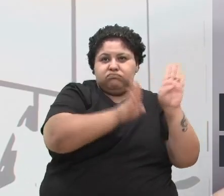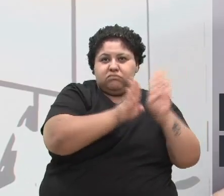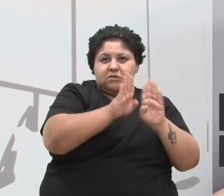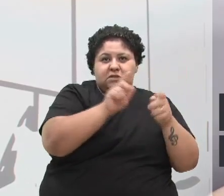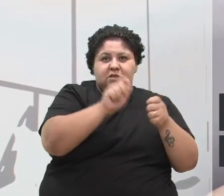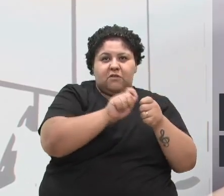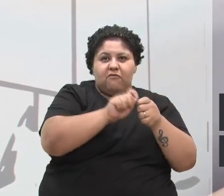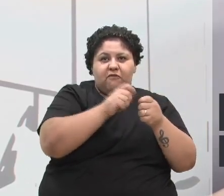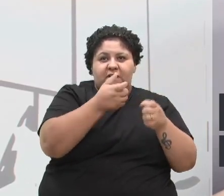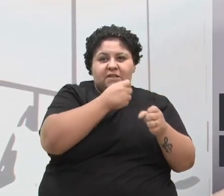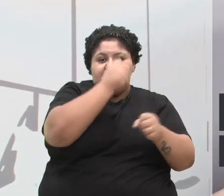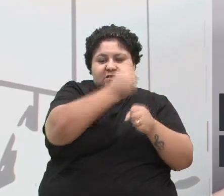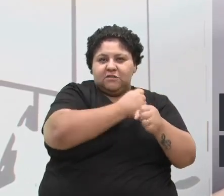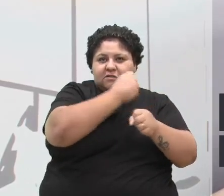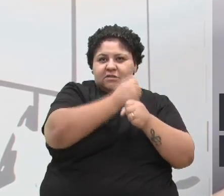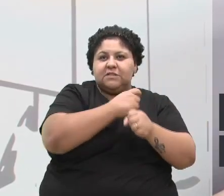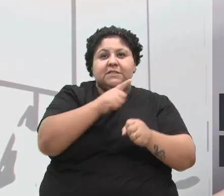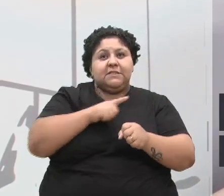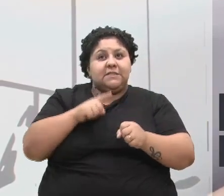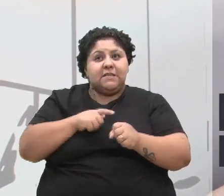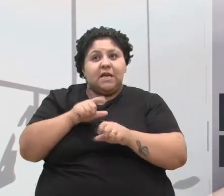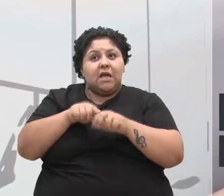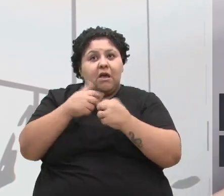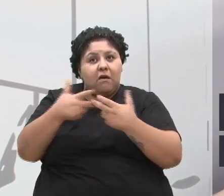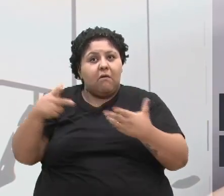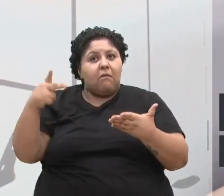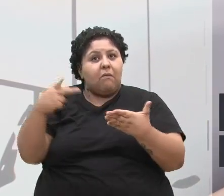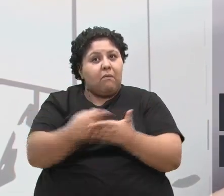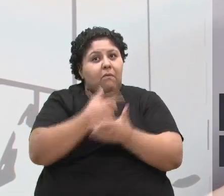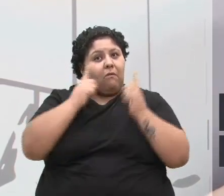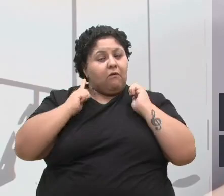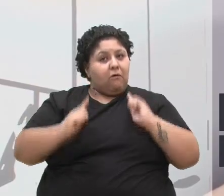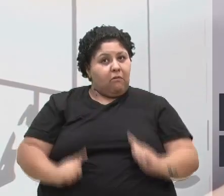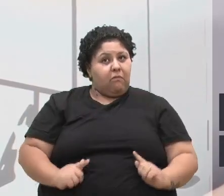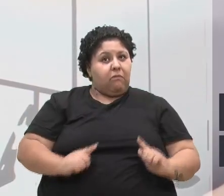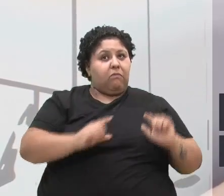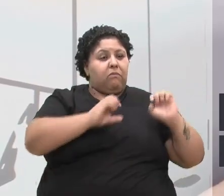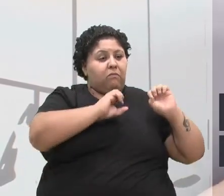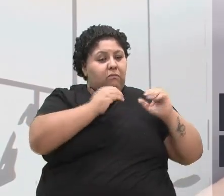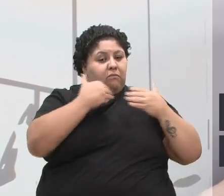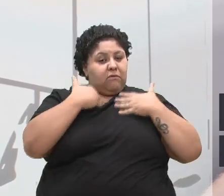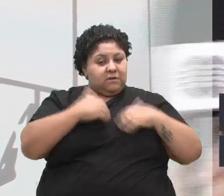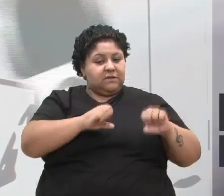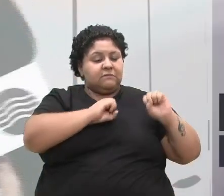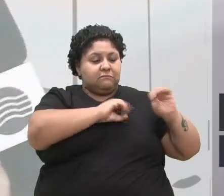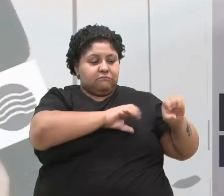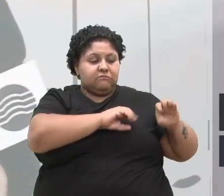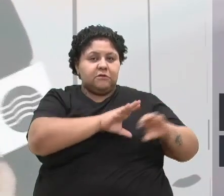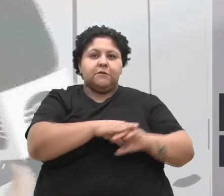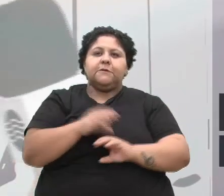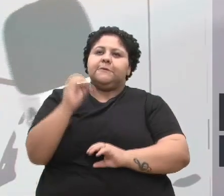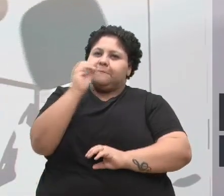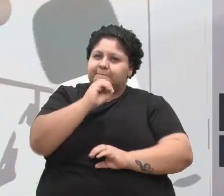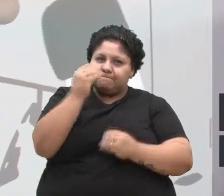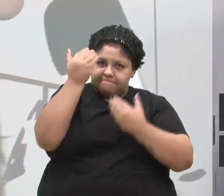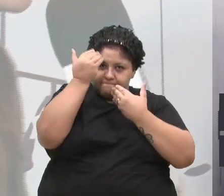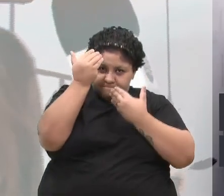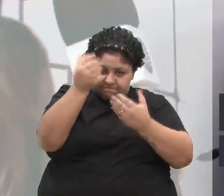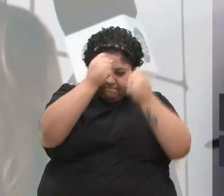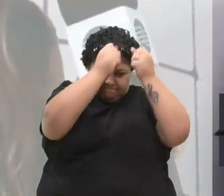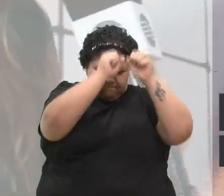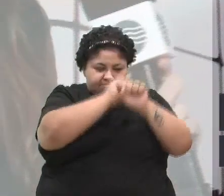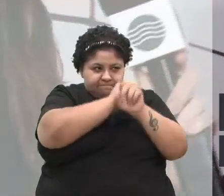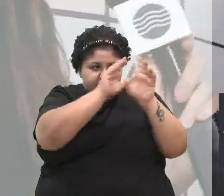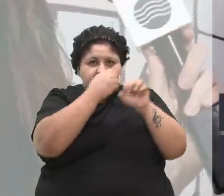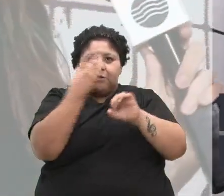obra. Então alguma coisa está errada na gestão da Secretaria de Educação, que é isso que nós vamos buscar. Ótimo. Obrigada pelos esclarecimentos. Um